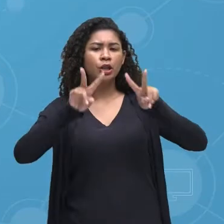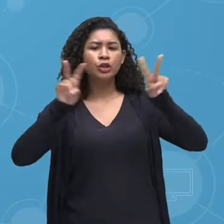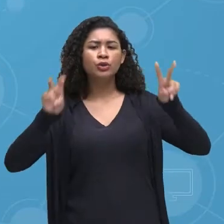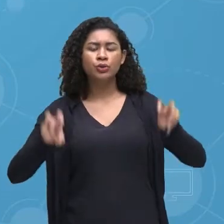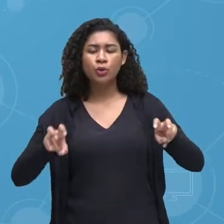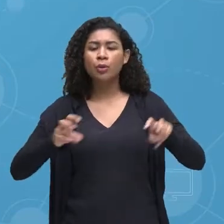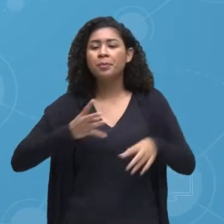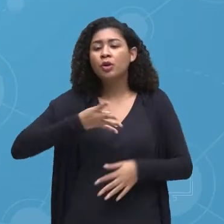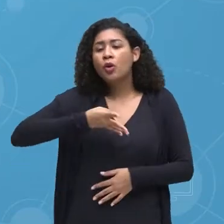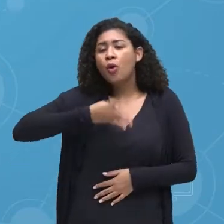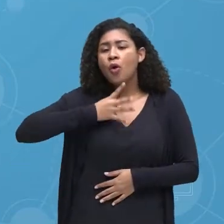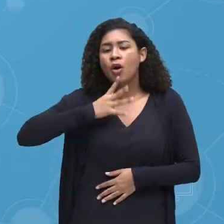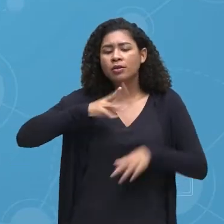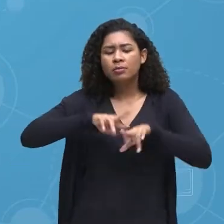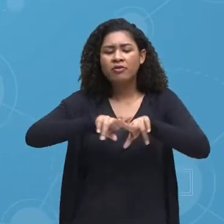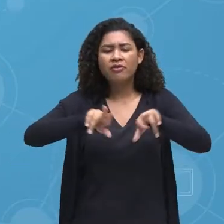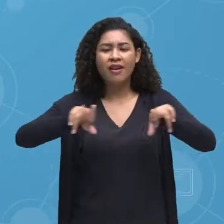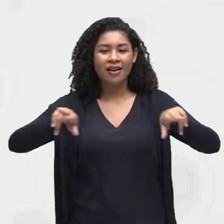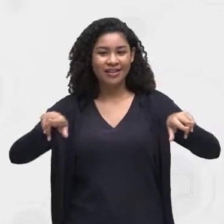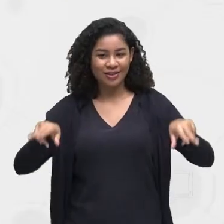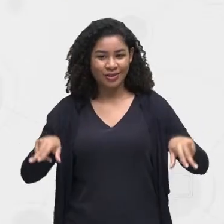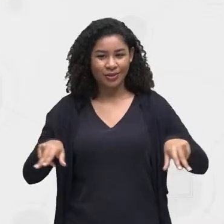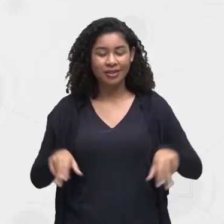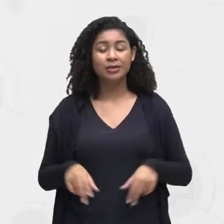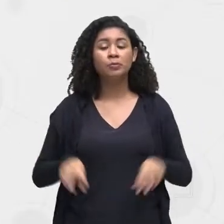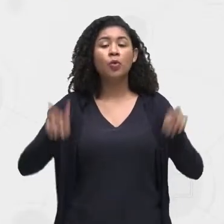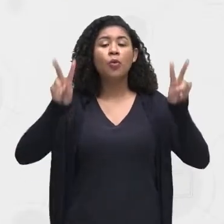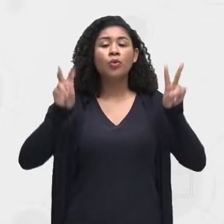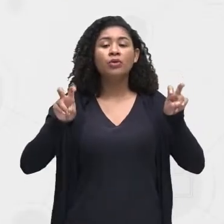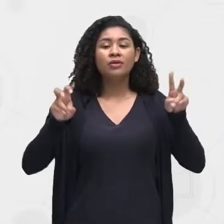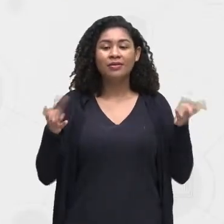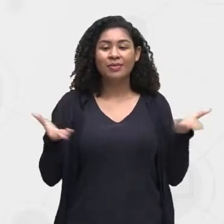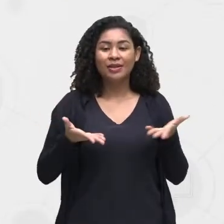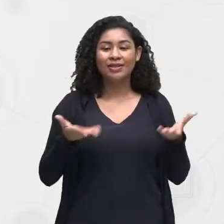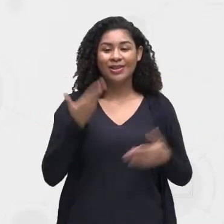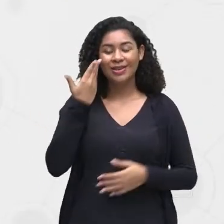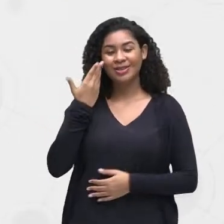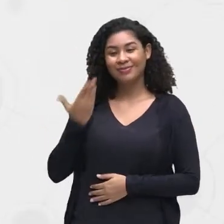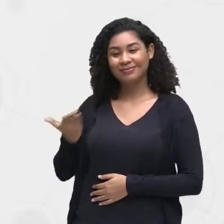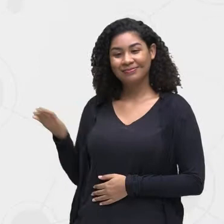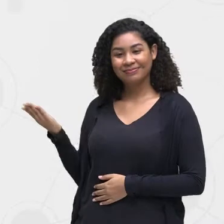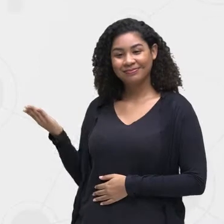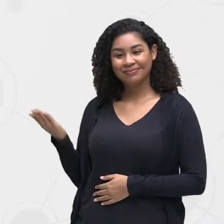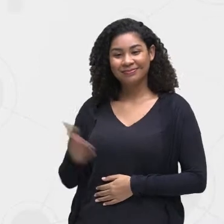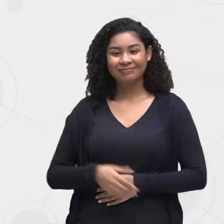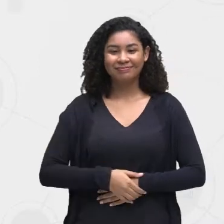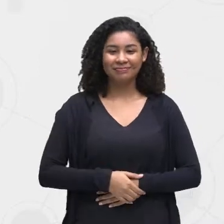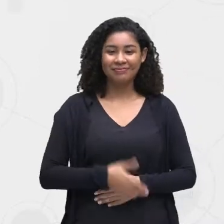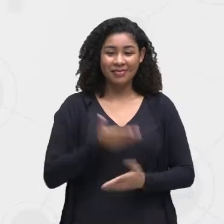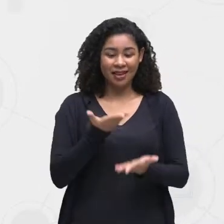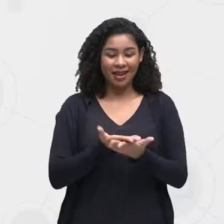vai ser diferente. Vamos ver qual vai ser o nosso conteúdo? Olha só, nós estamos na aula de número